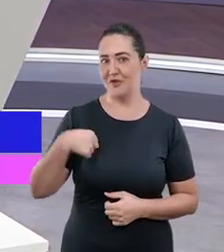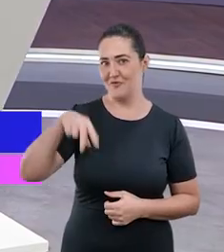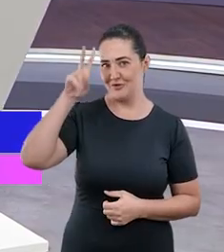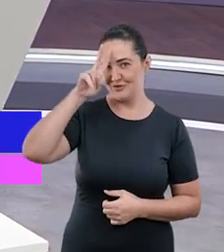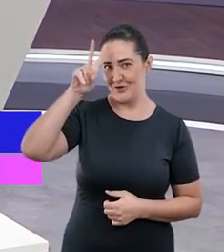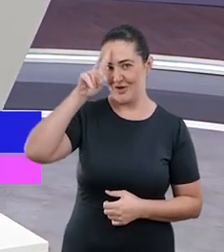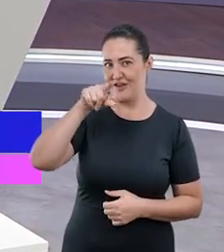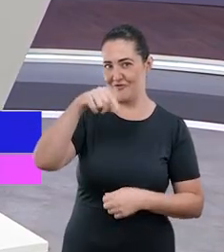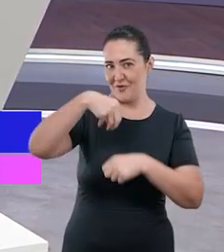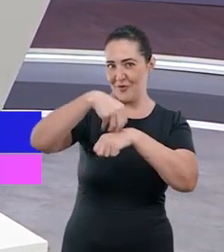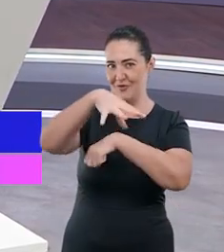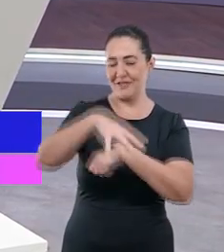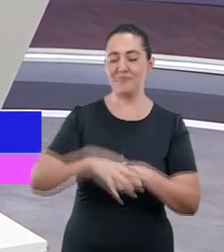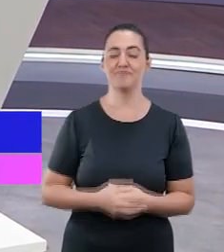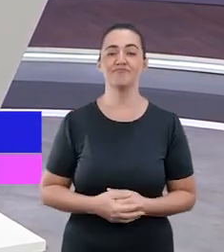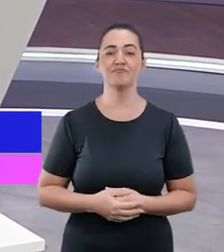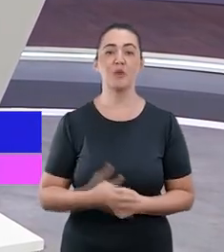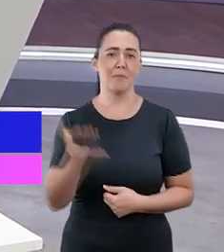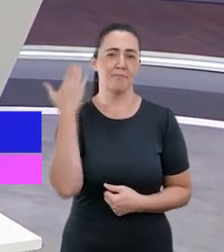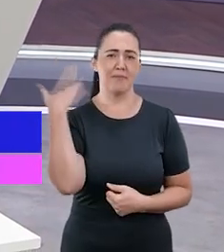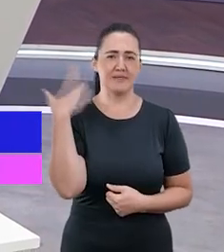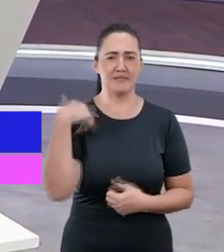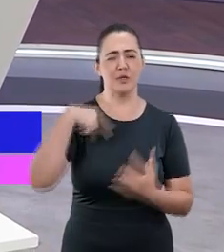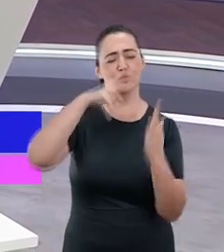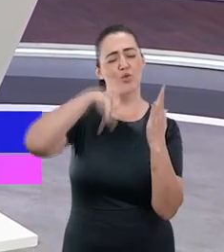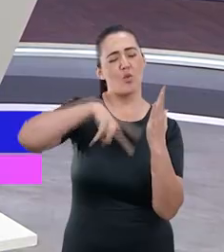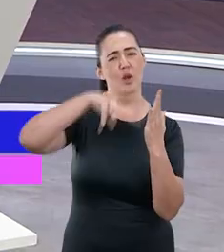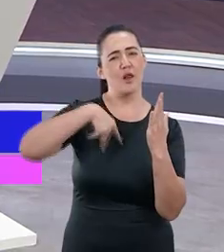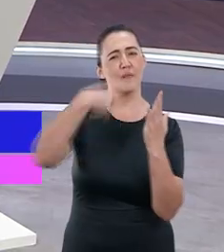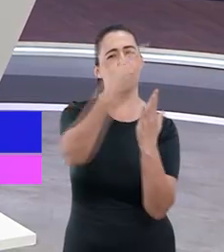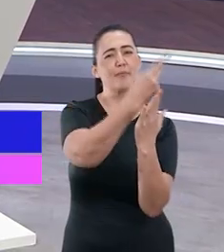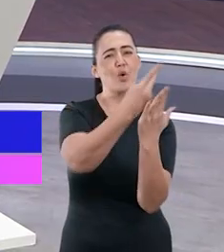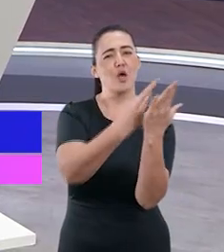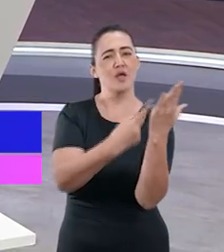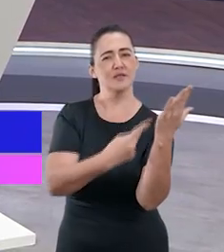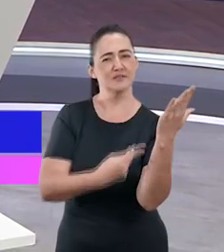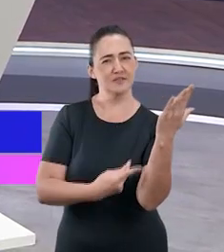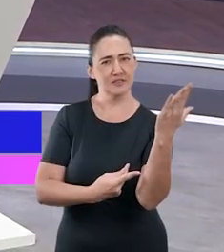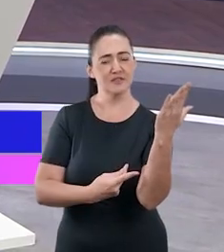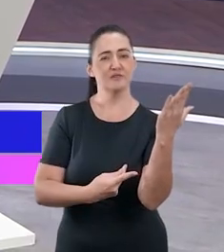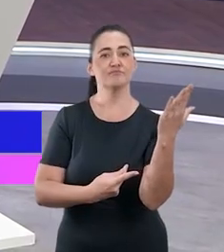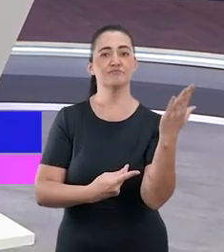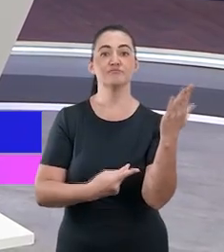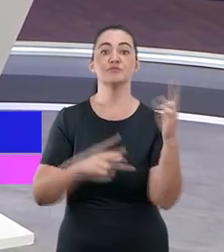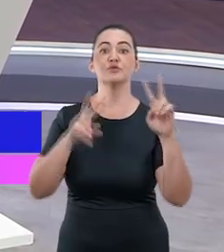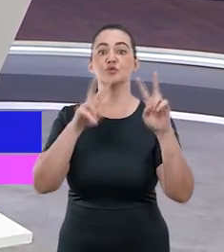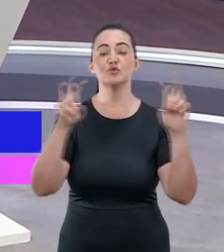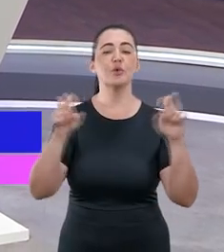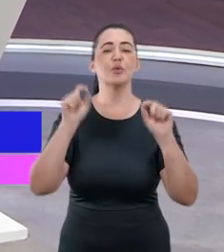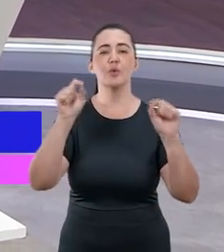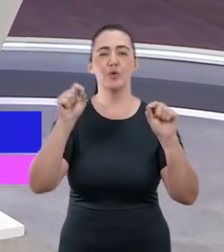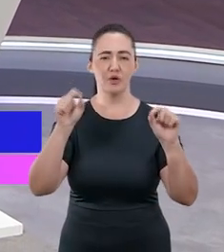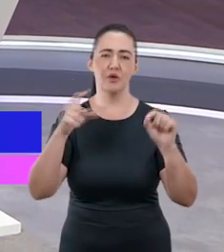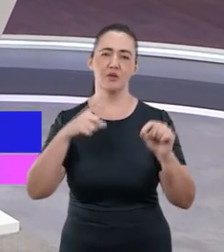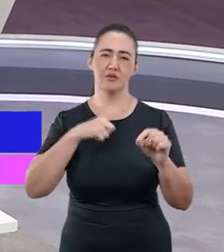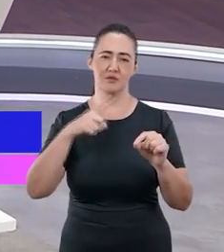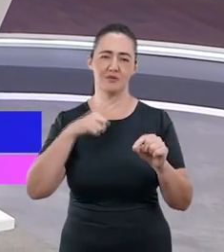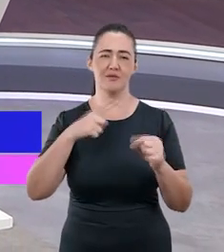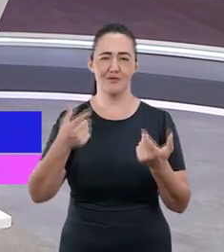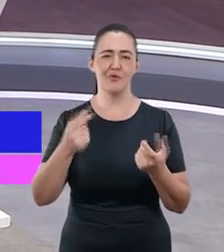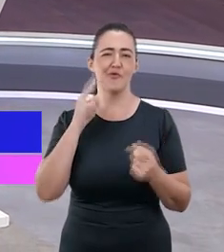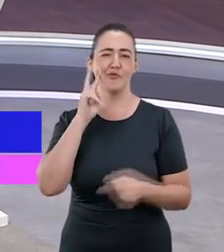certa vez um poema que falava sobre o trilho do bezerro. A história é mais ou menos